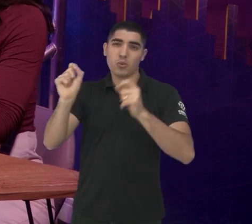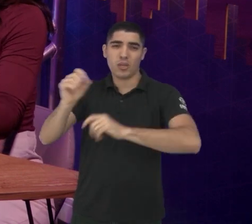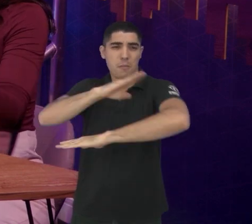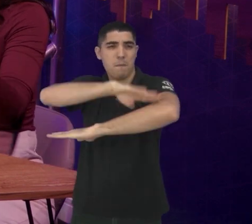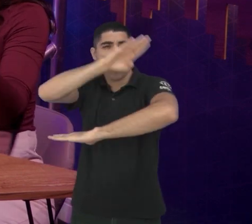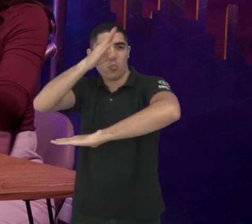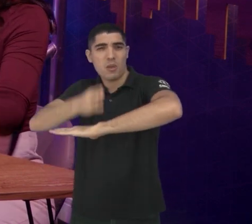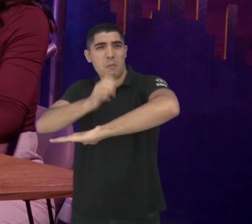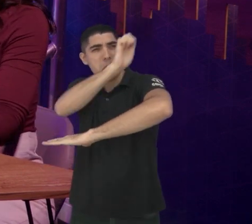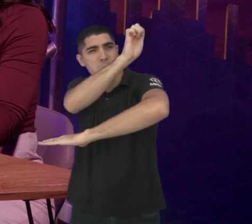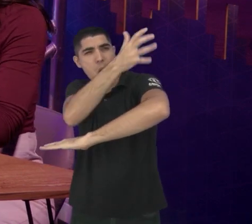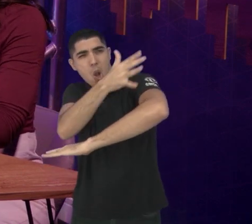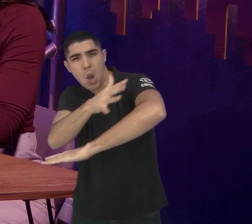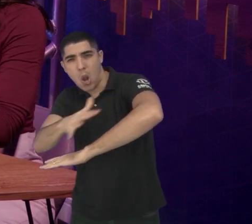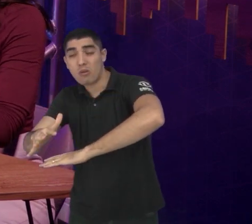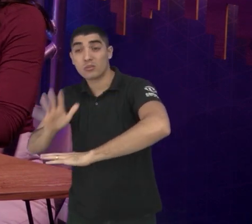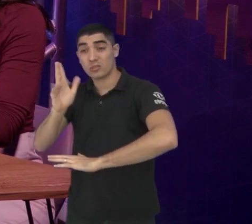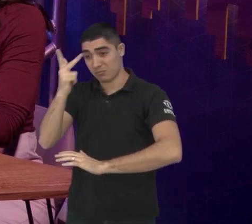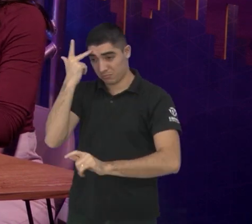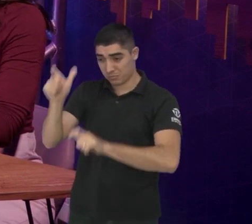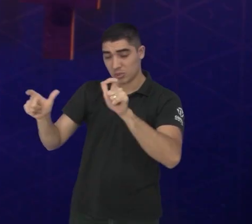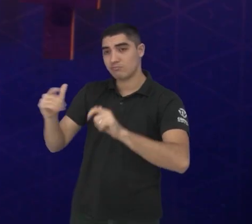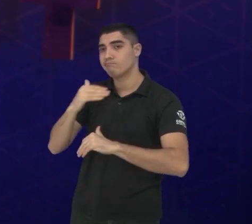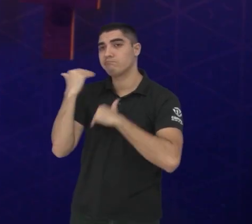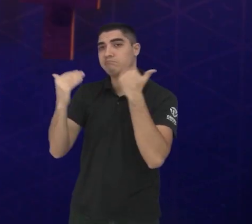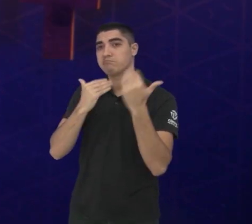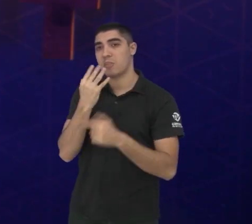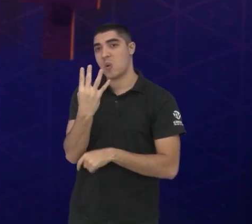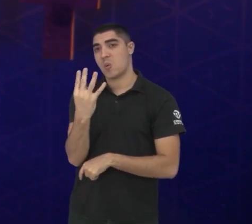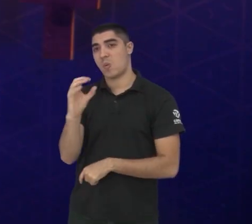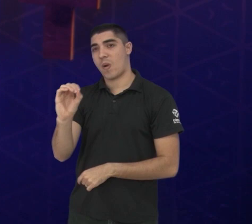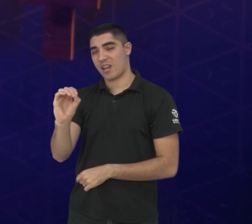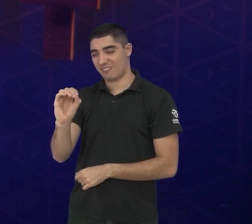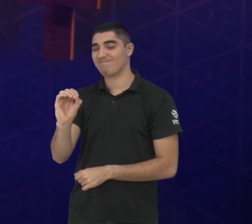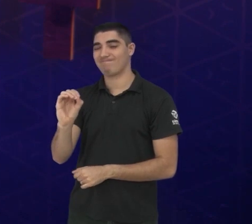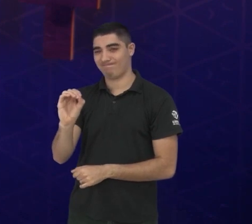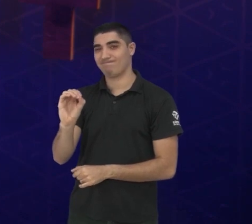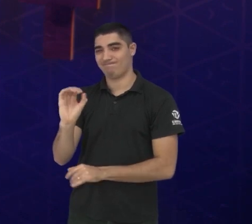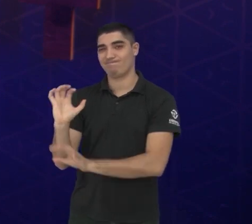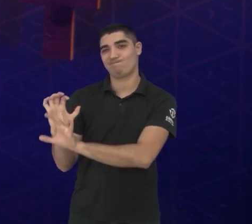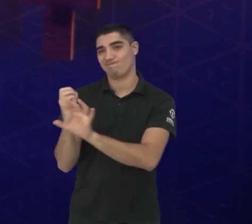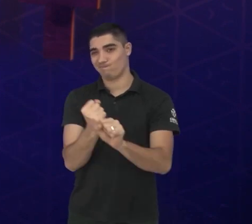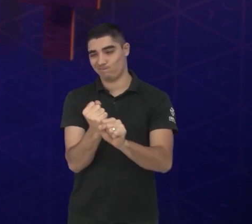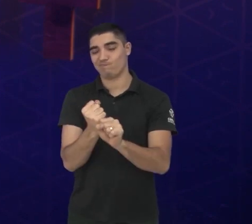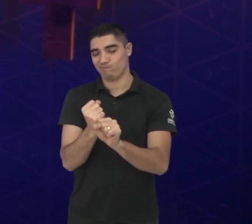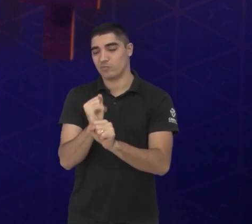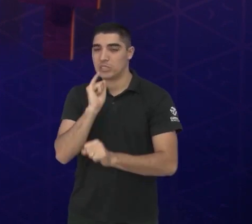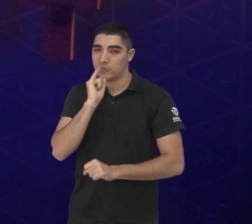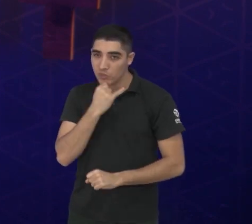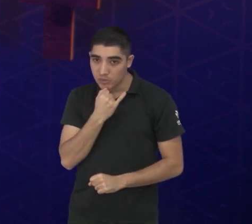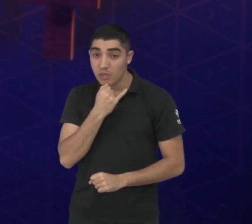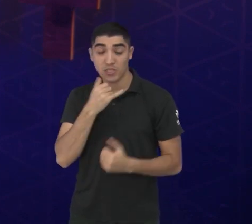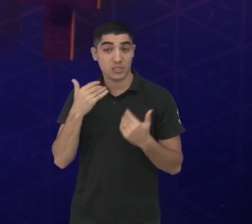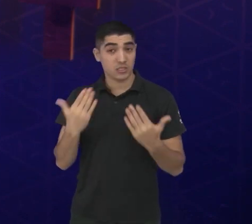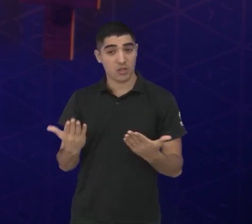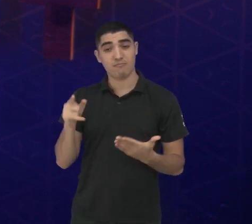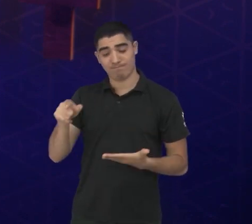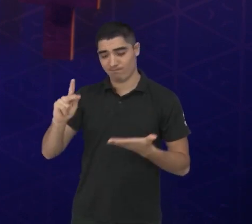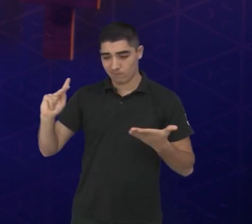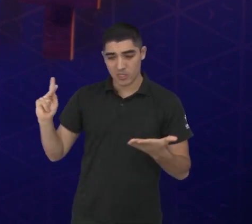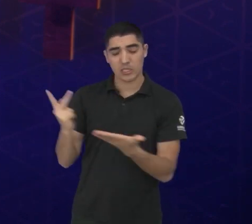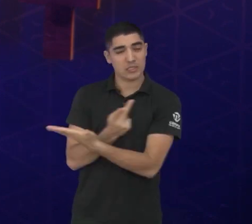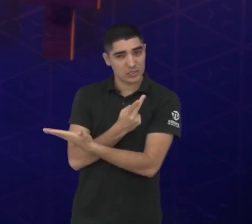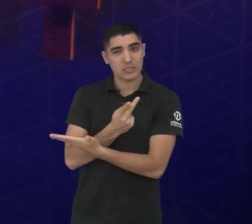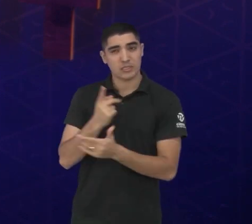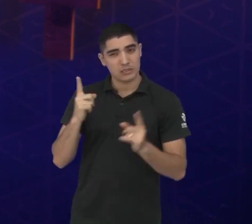né, deslizamentos de terra que mataram ao todo 40 pessoas, foram vítimas dessa tragédia. Então, foi uma